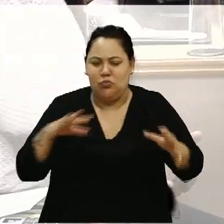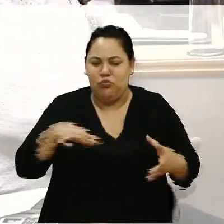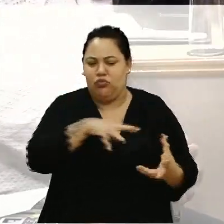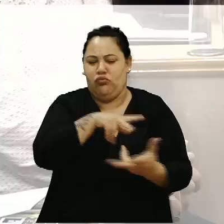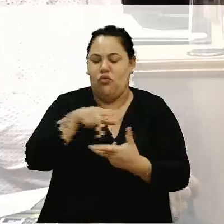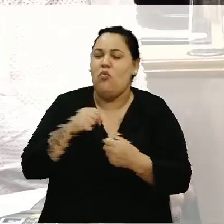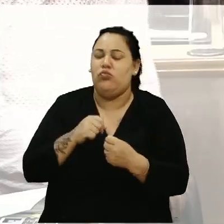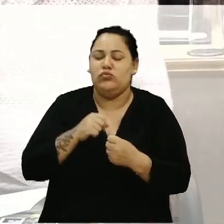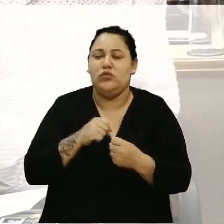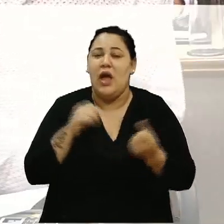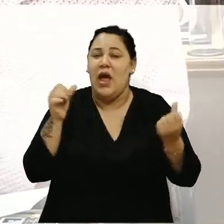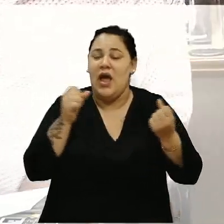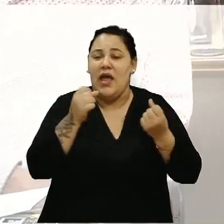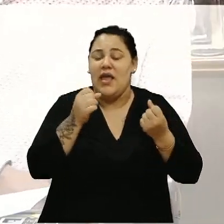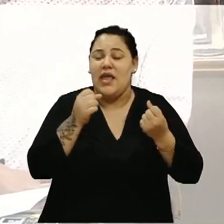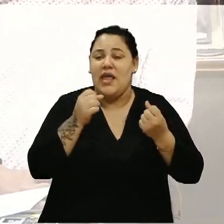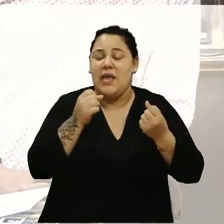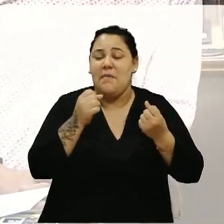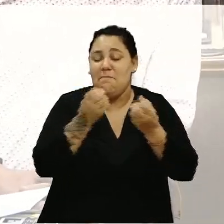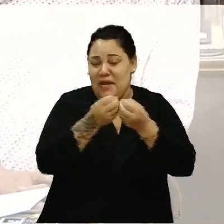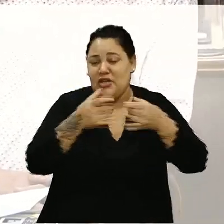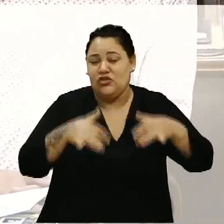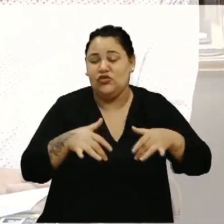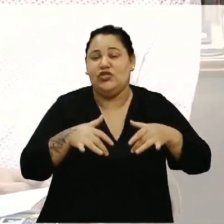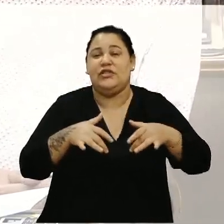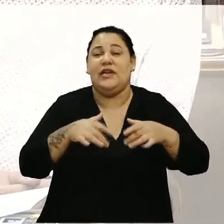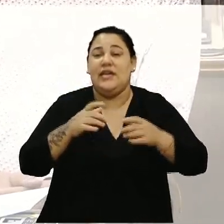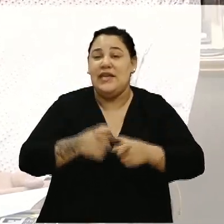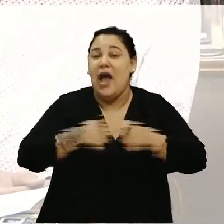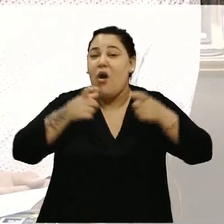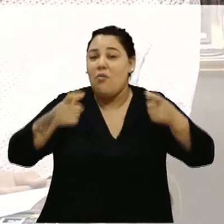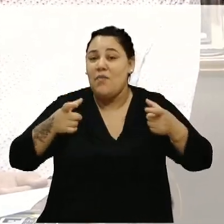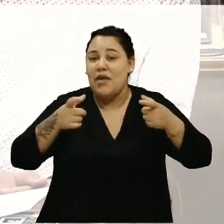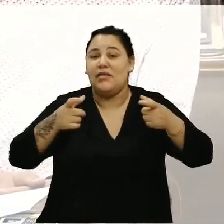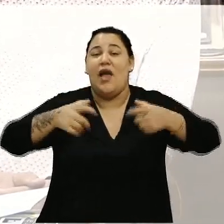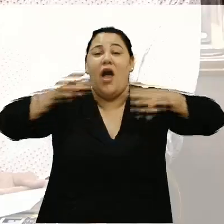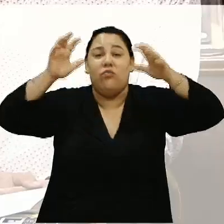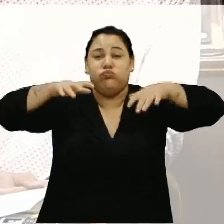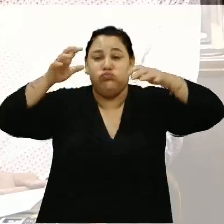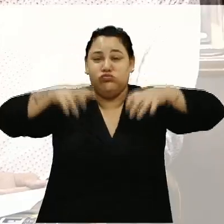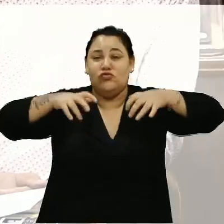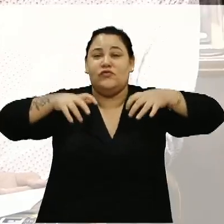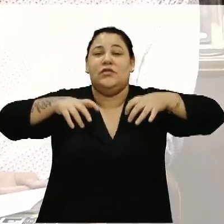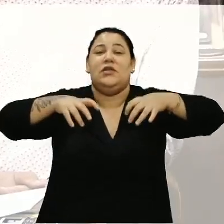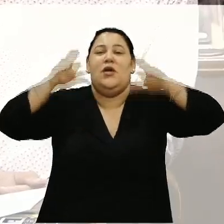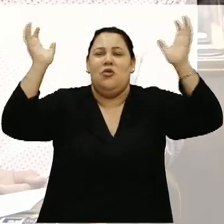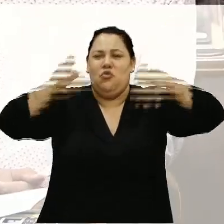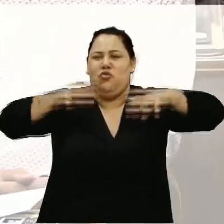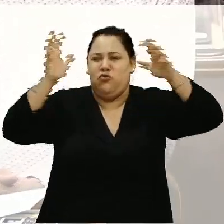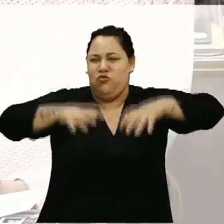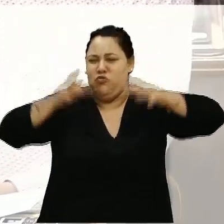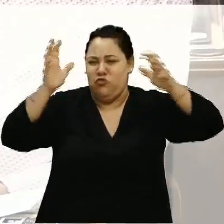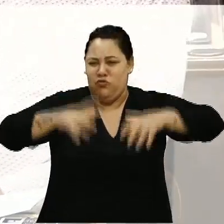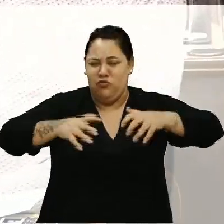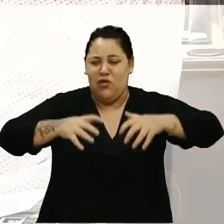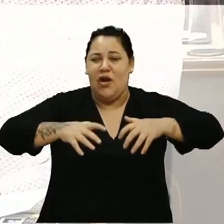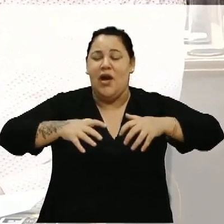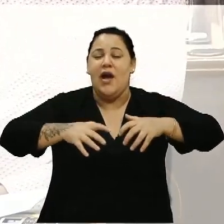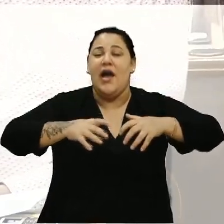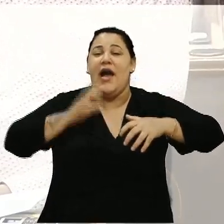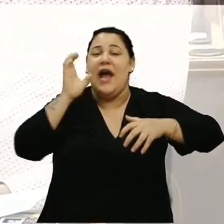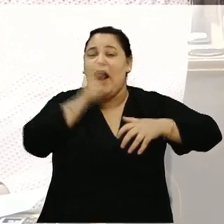potencializando esses eventos, chuvas, tempestades, ondas de calor, etc. Nesse sentido, o